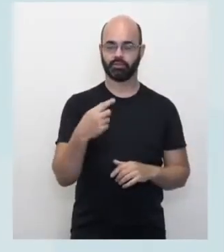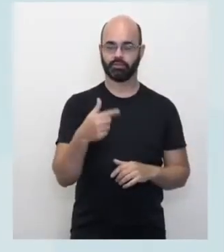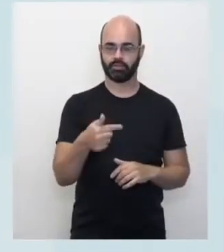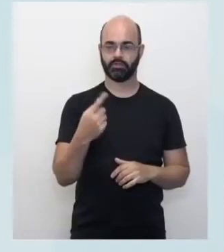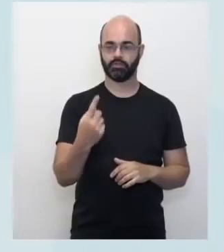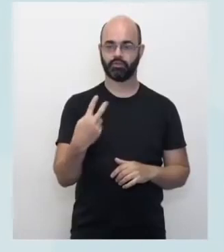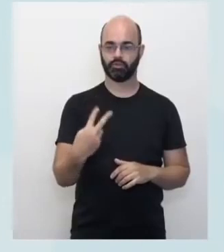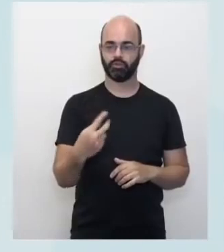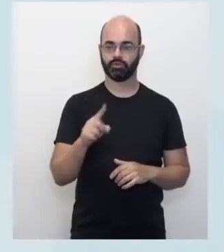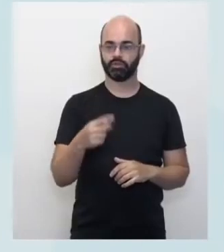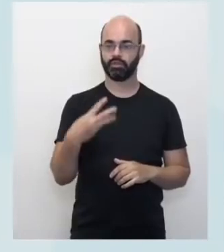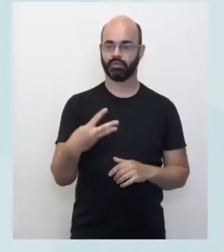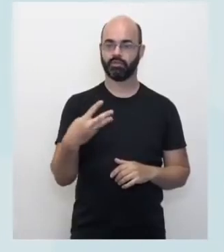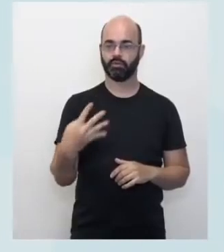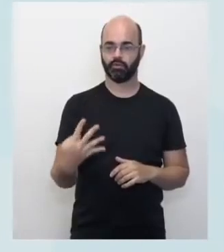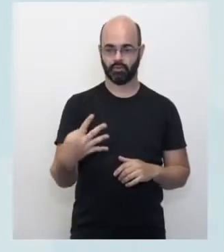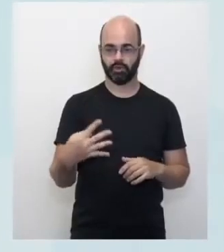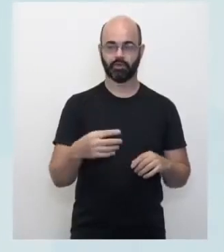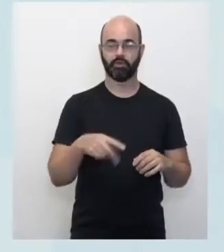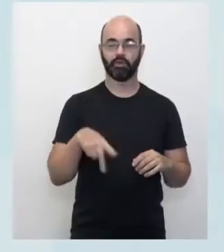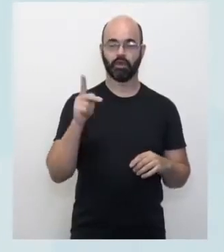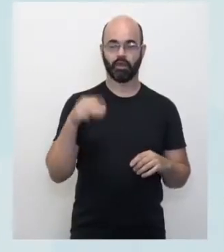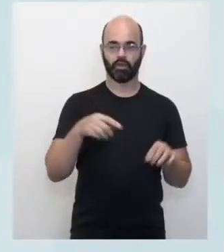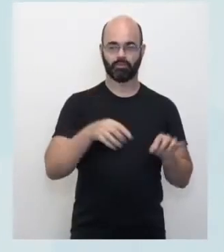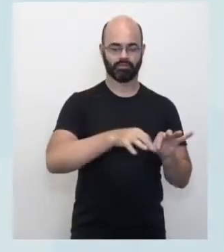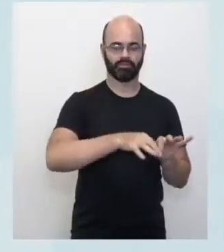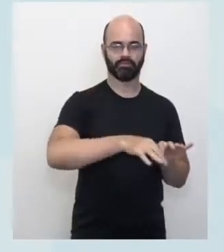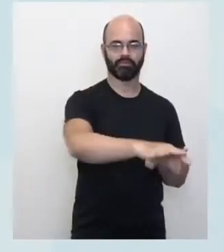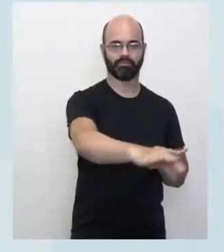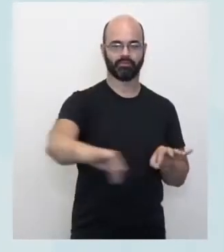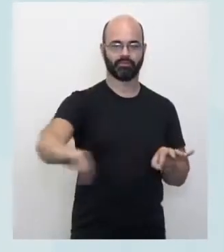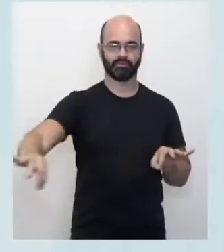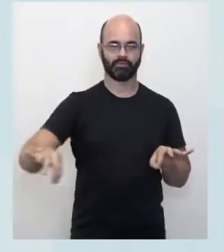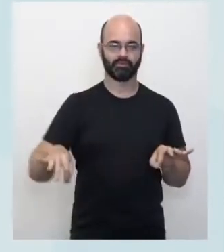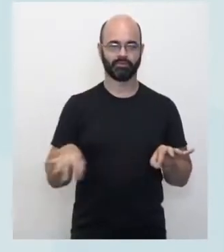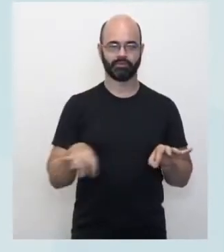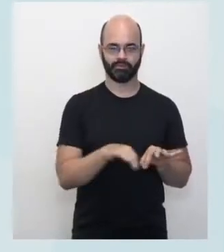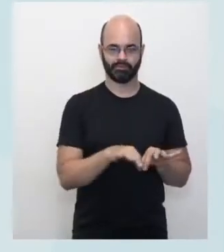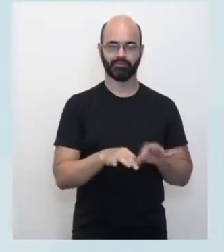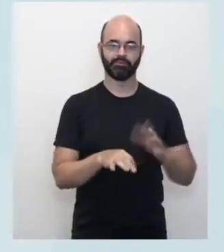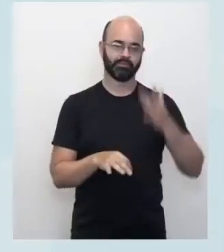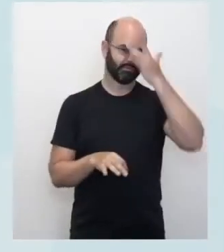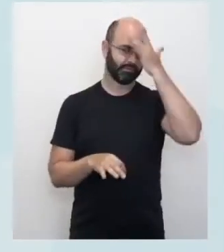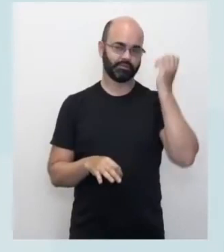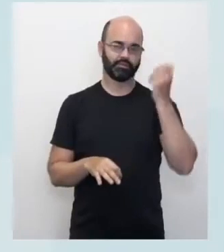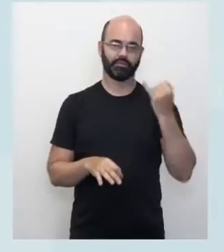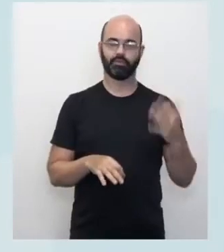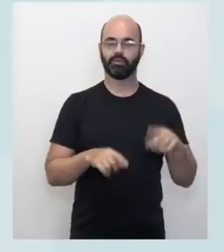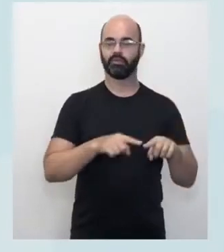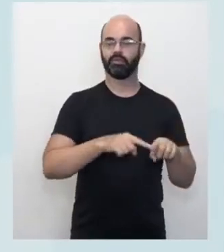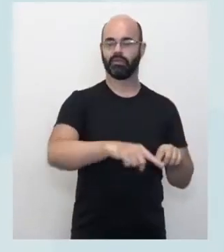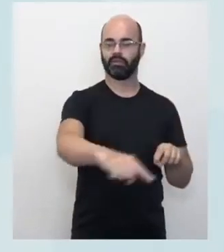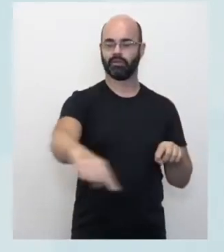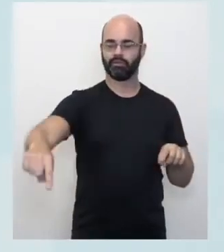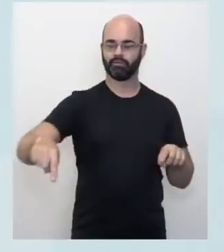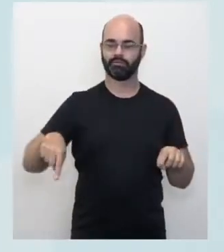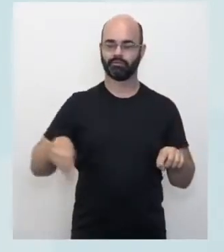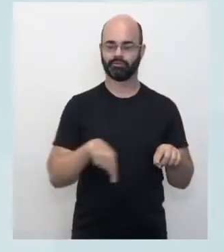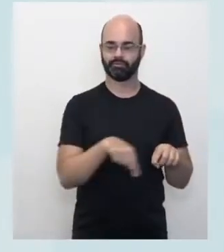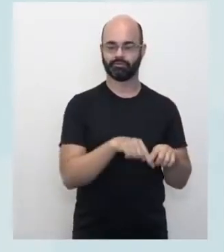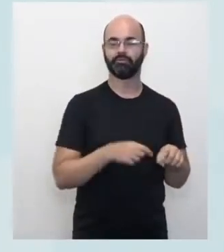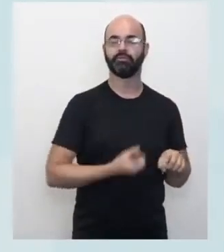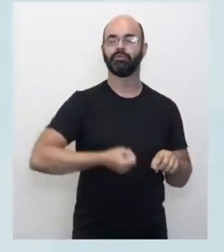712,34 quilômetros quadrados. Então, habitantes é a quantidade de pessoas que tem lá e a área é o chão. Quanto tem de superfície